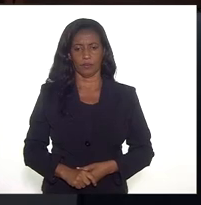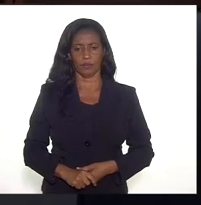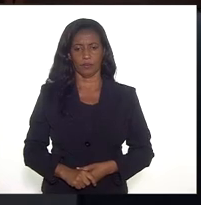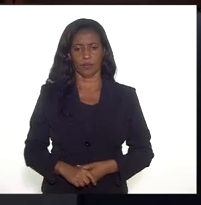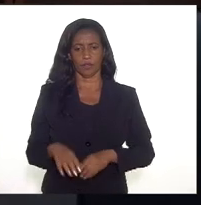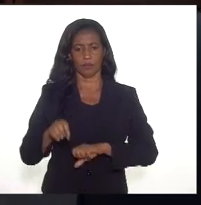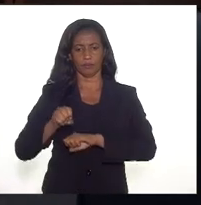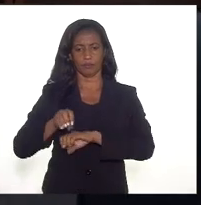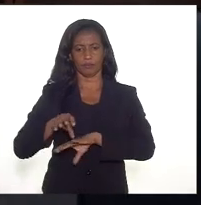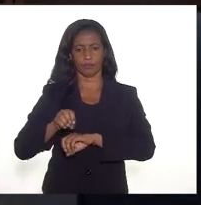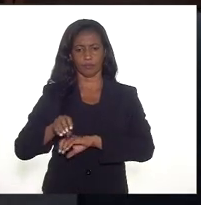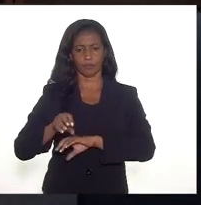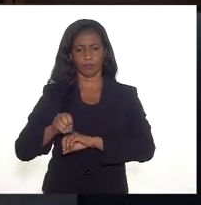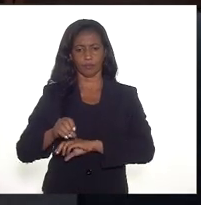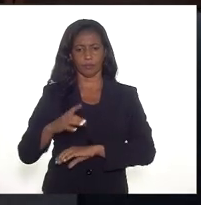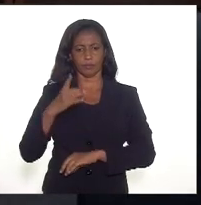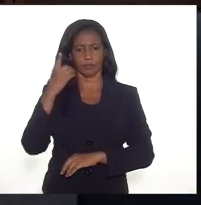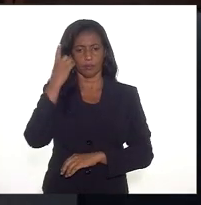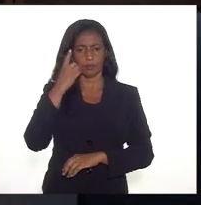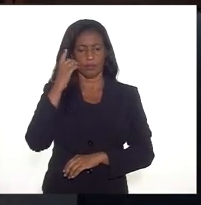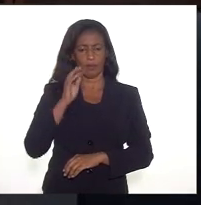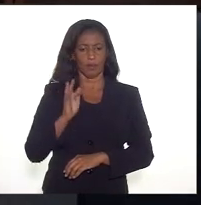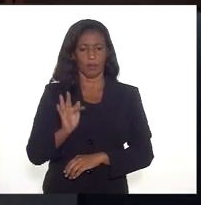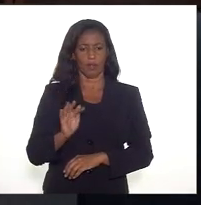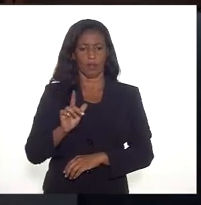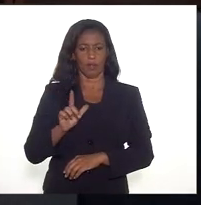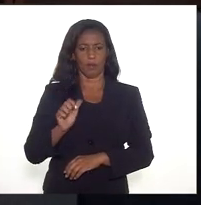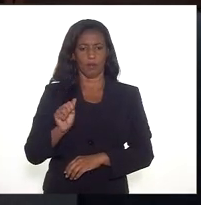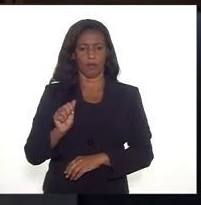de Educação, deputado Flávio Serafim.